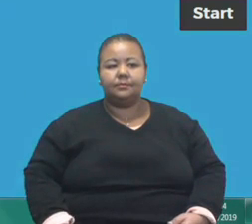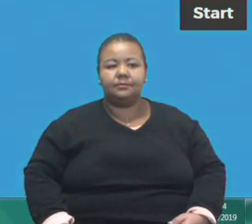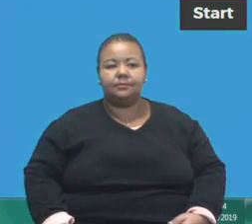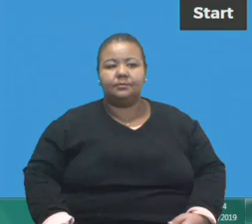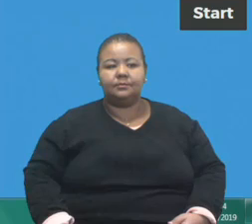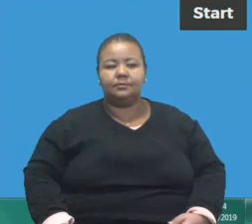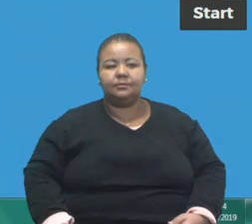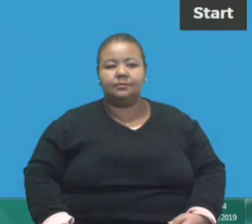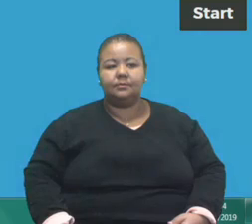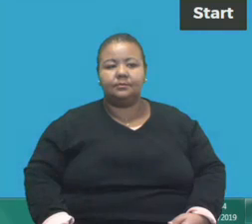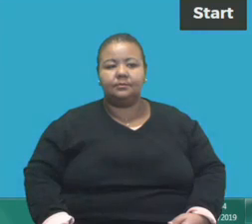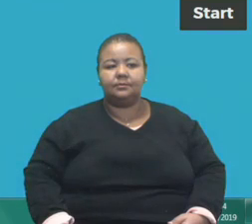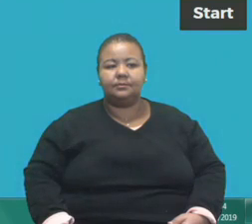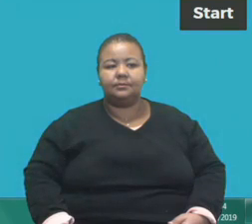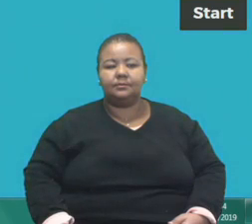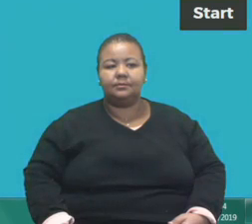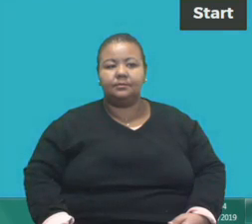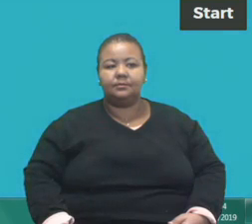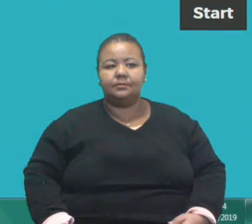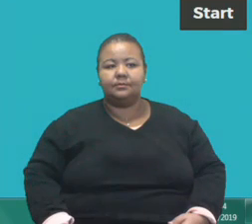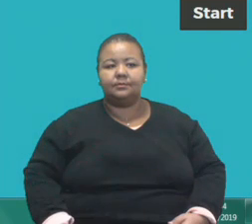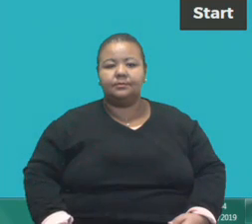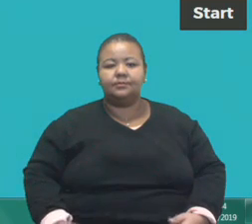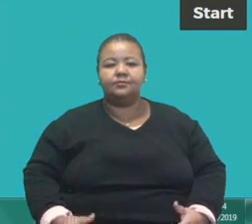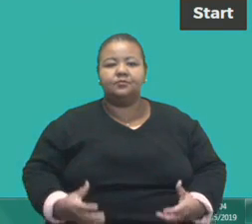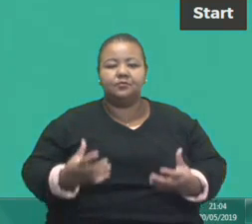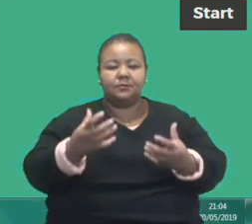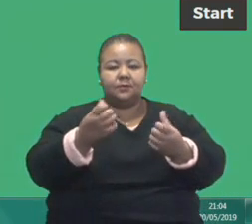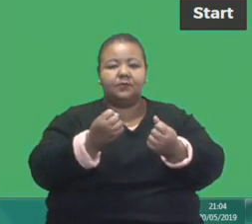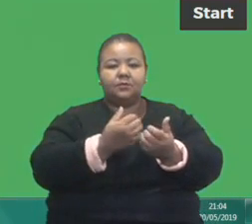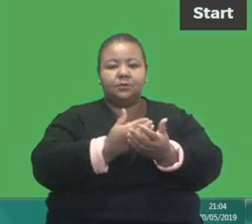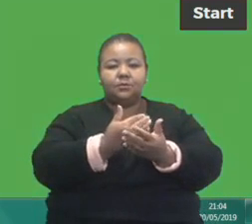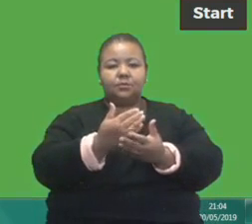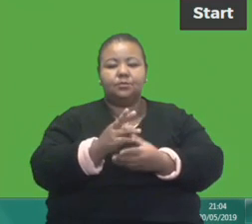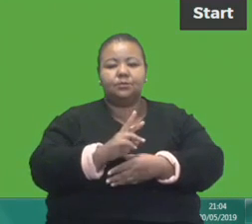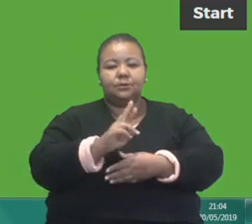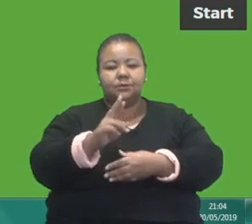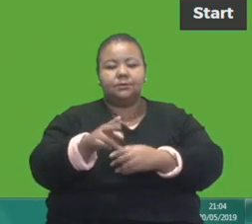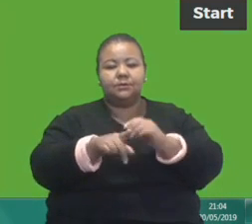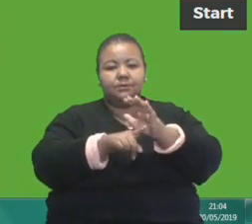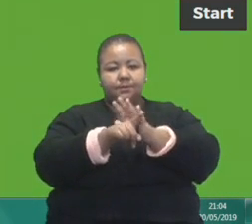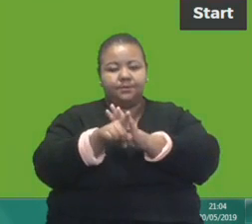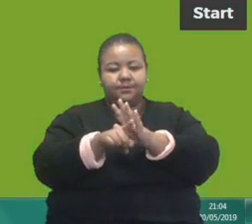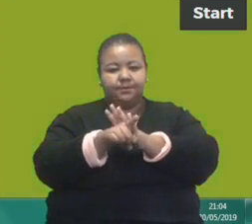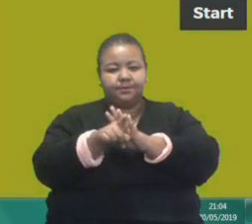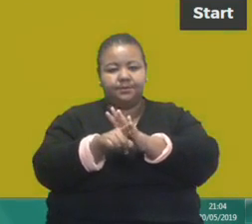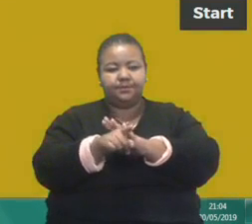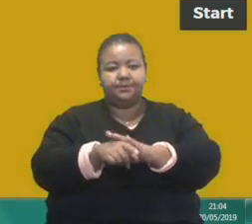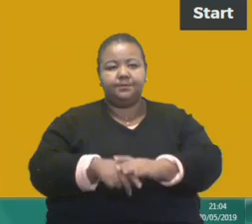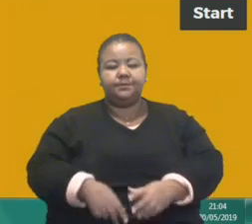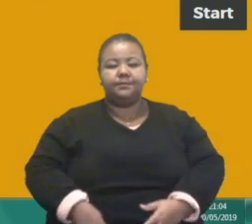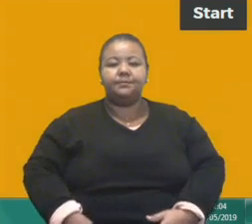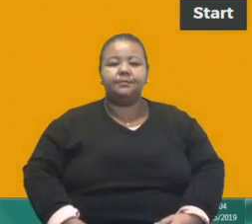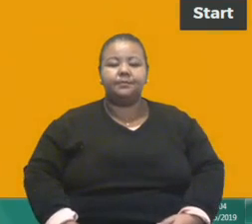Então, vamos logando para começar para responder este questionamento.